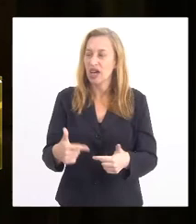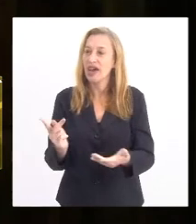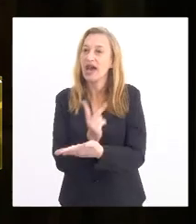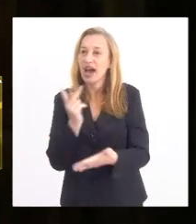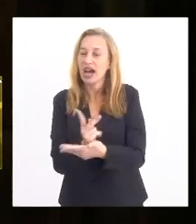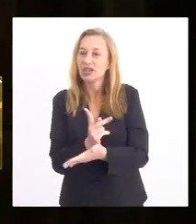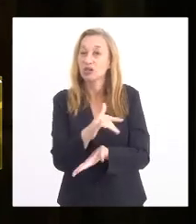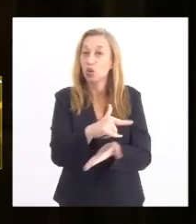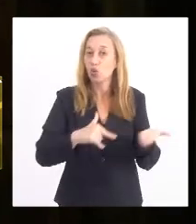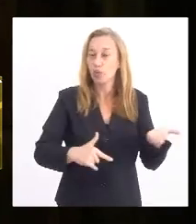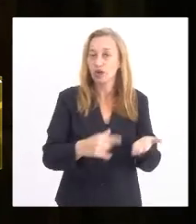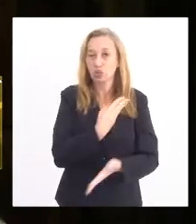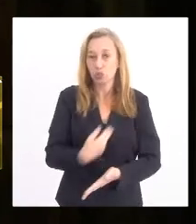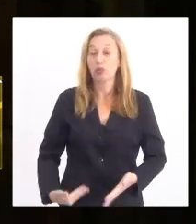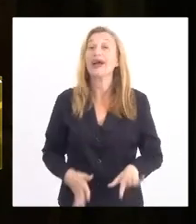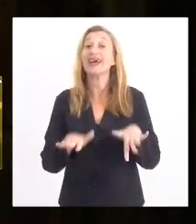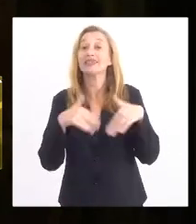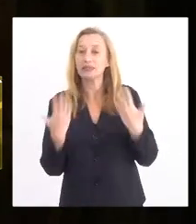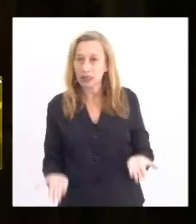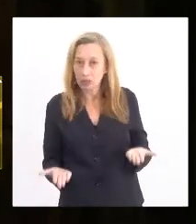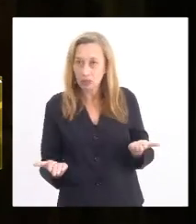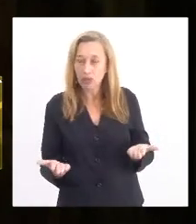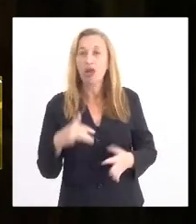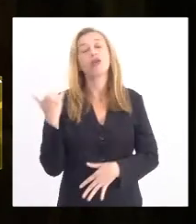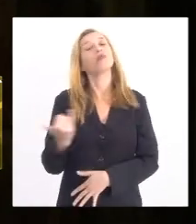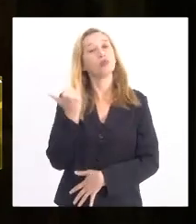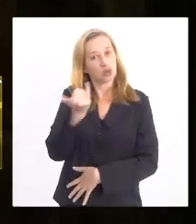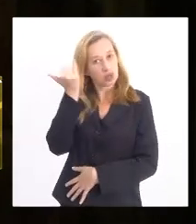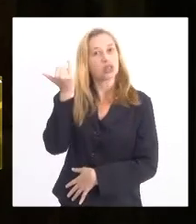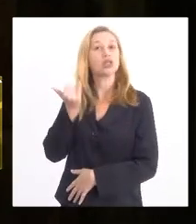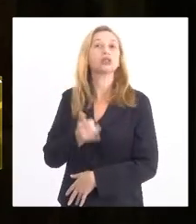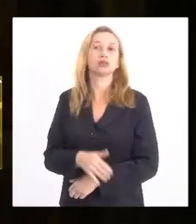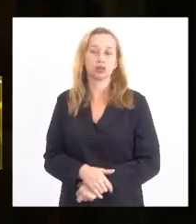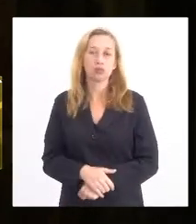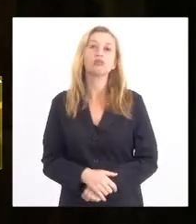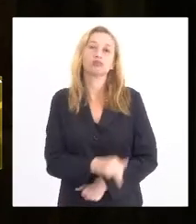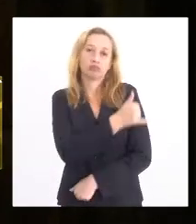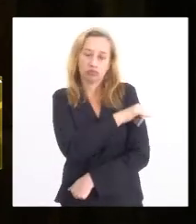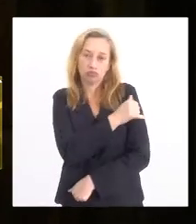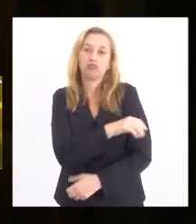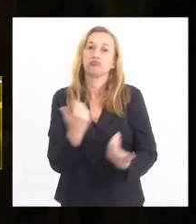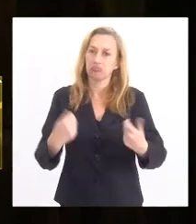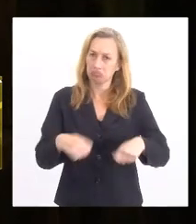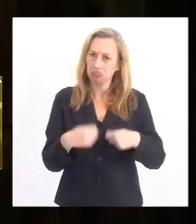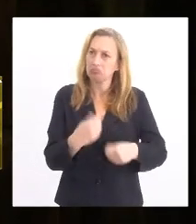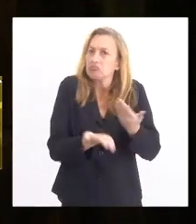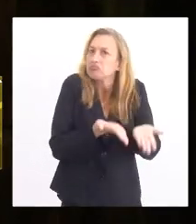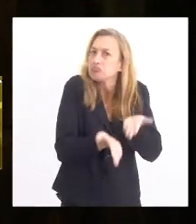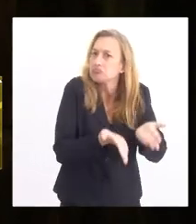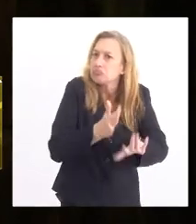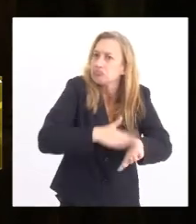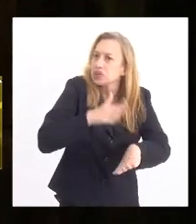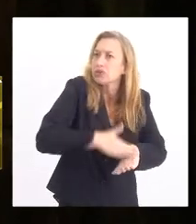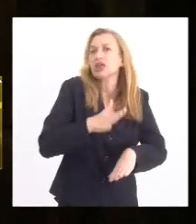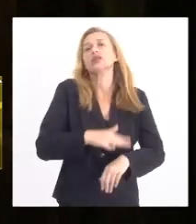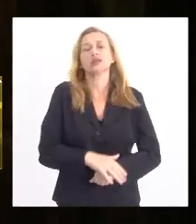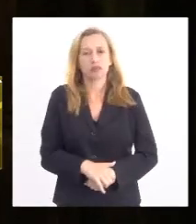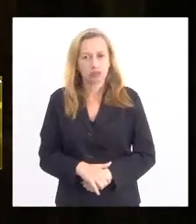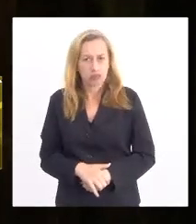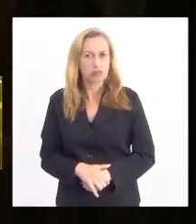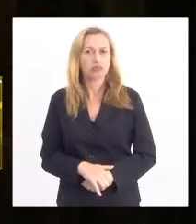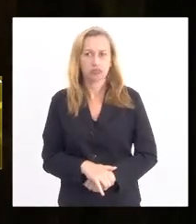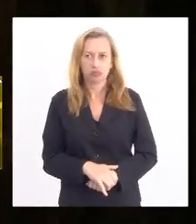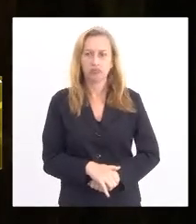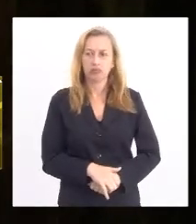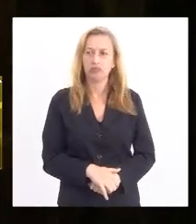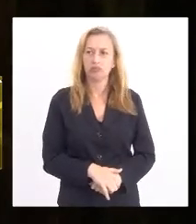públicos bom então isso é importantíssimo Rio de Janeiro precisa ser bem tratado cada vez mais